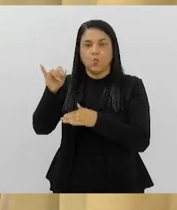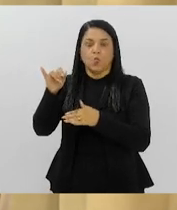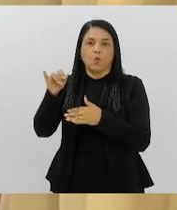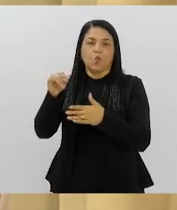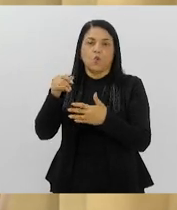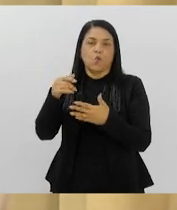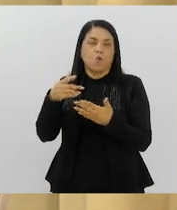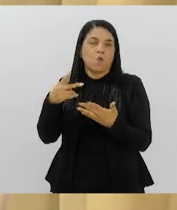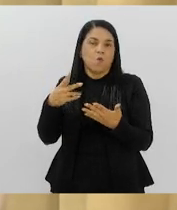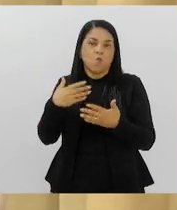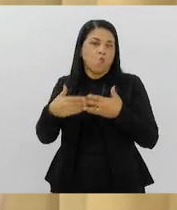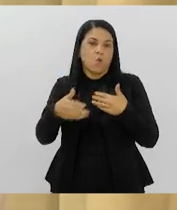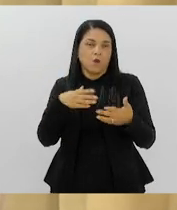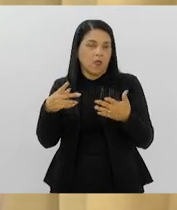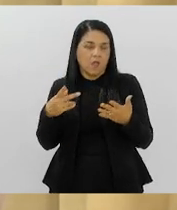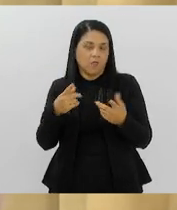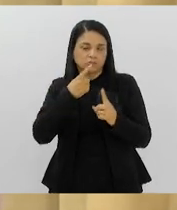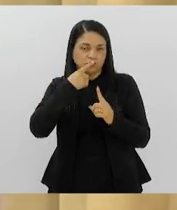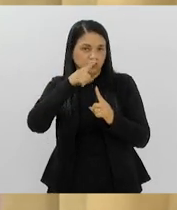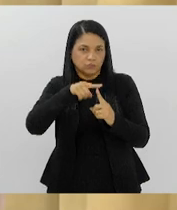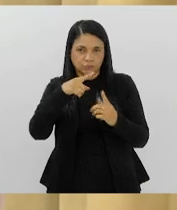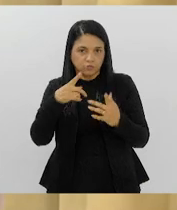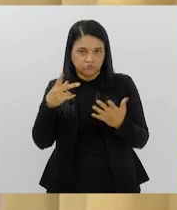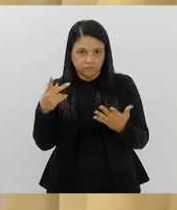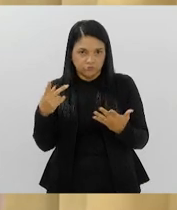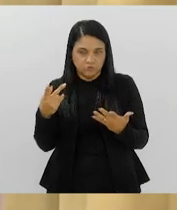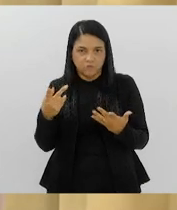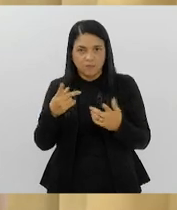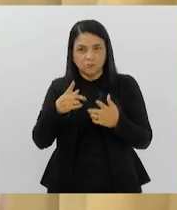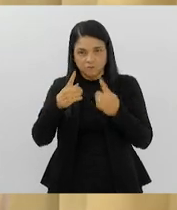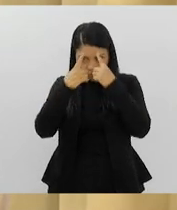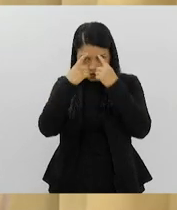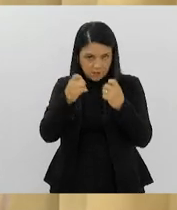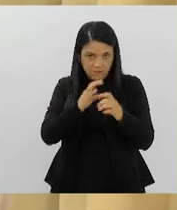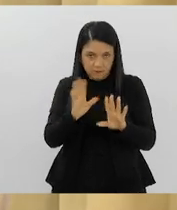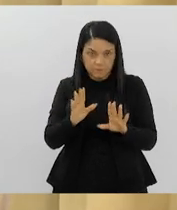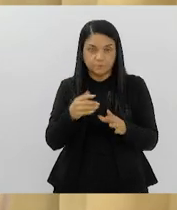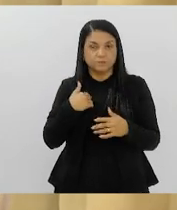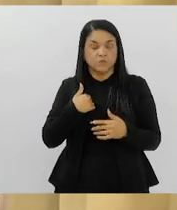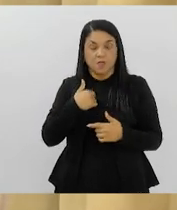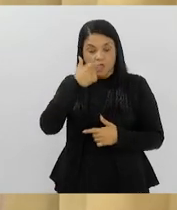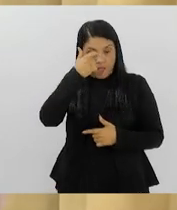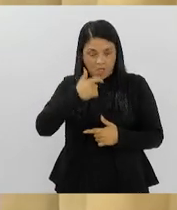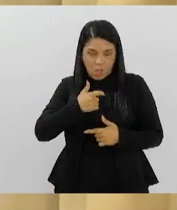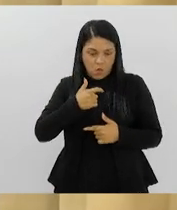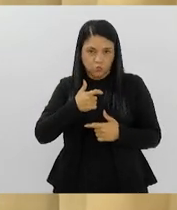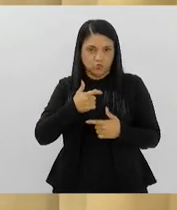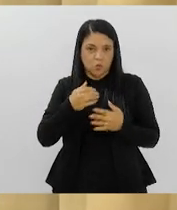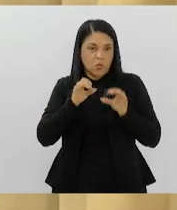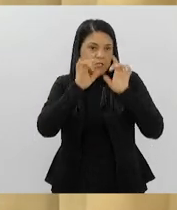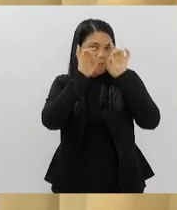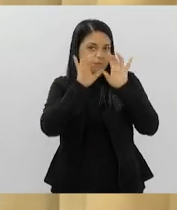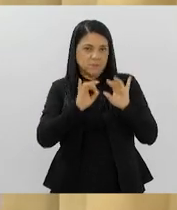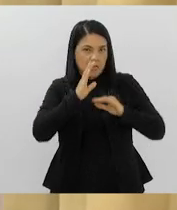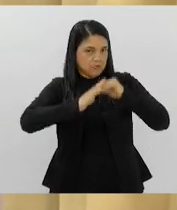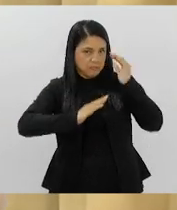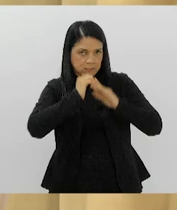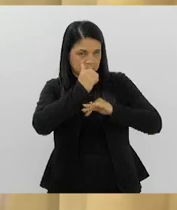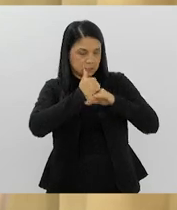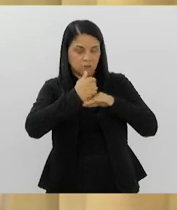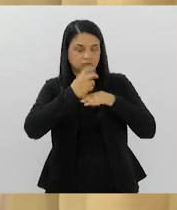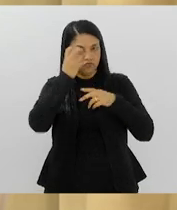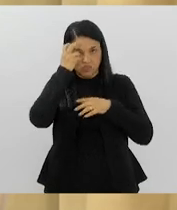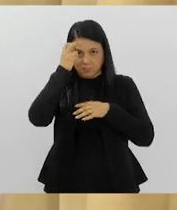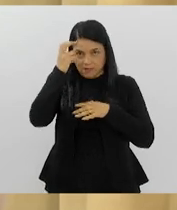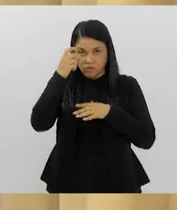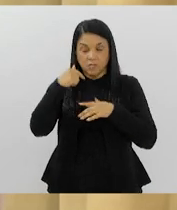ataque. Então, assim, é claro que eu não sou pessoa habilitada para falar de inteligência especificamente, realmente a Aline é mais, mas eu sou para